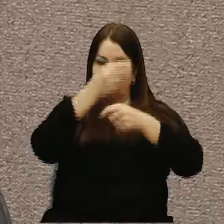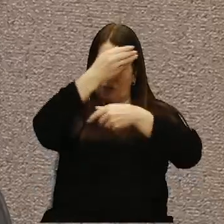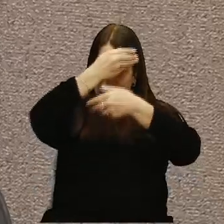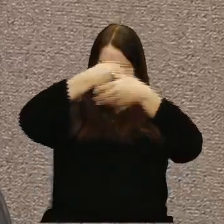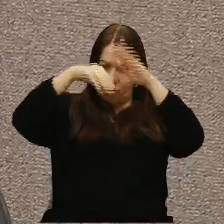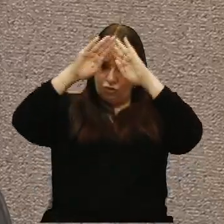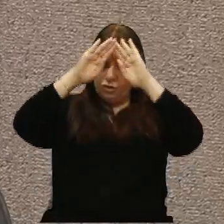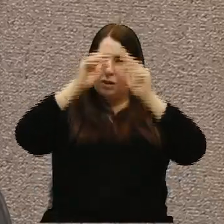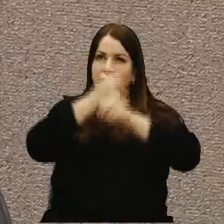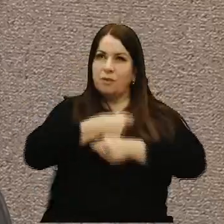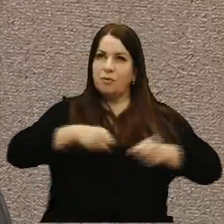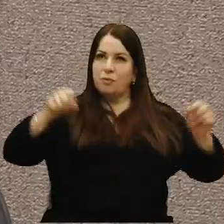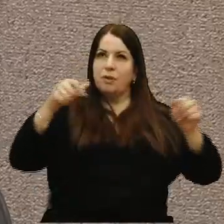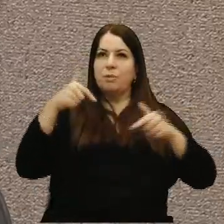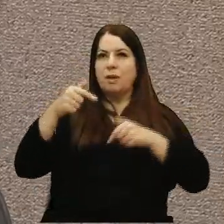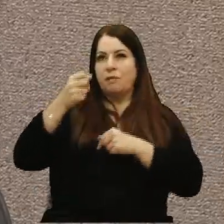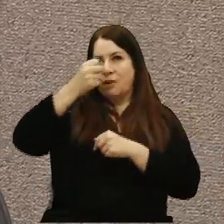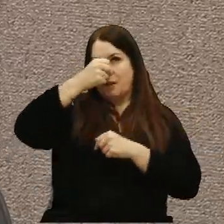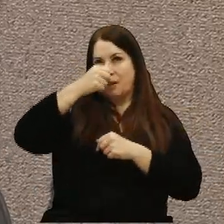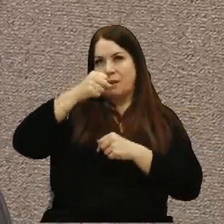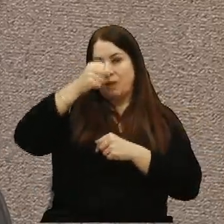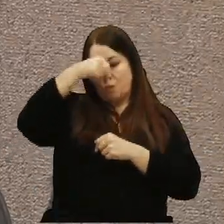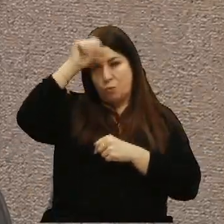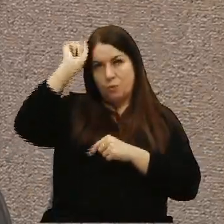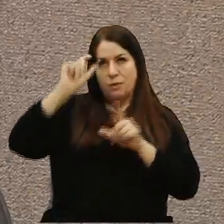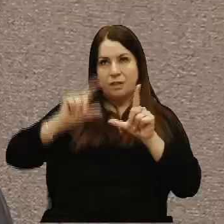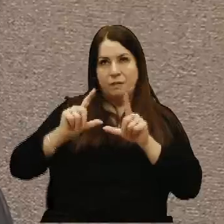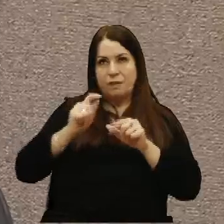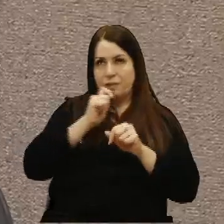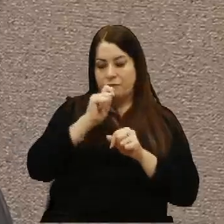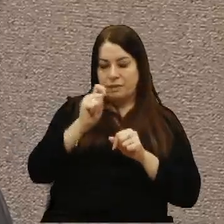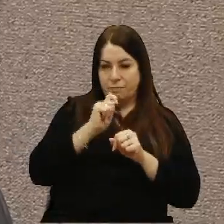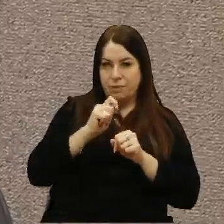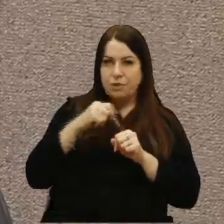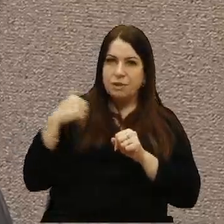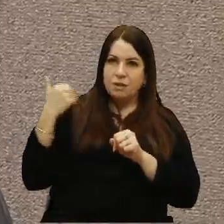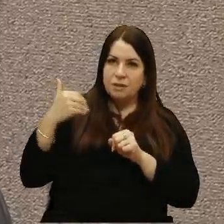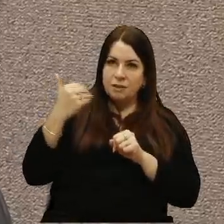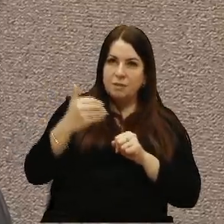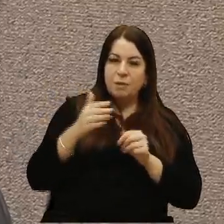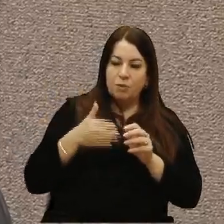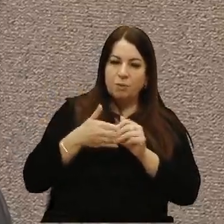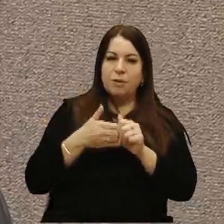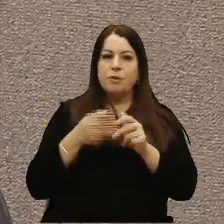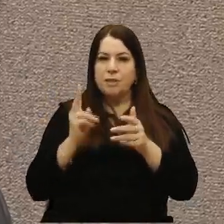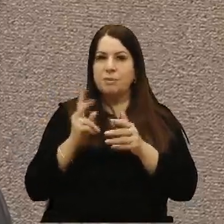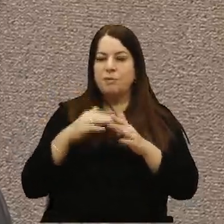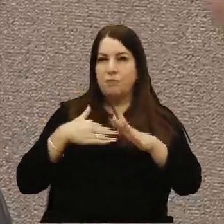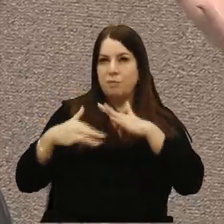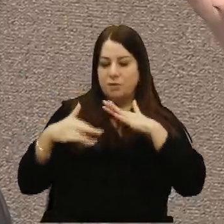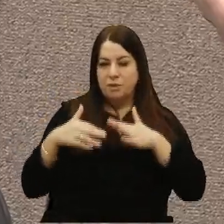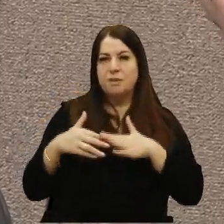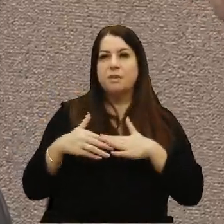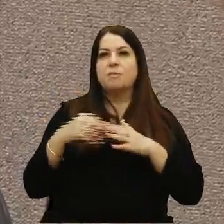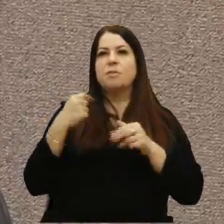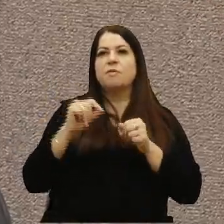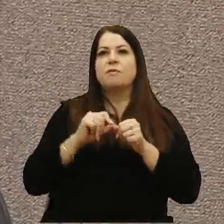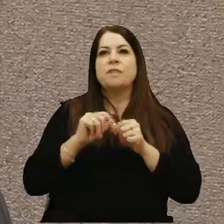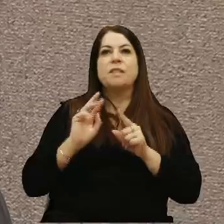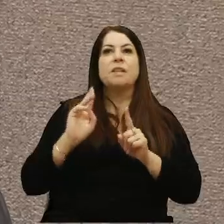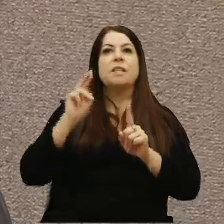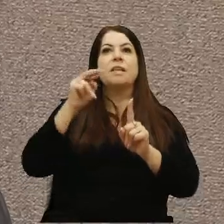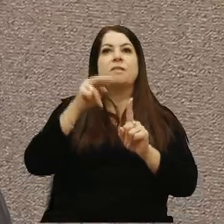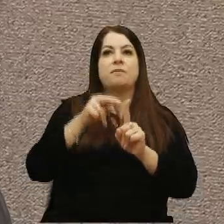na UX TV, e a gente fez reportagens e depois, né, de lá para cá, a gente vem acompanhando sempre a movimentação. Preciso fazer uma